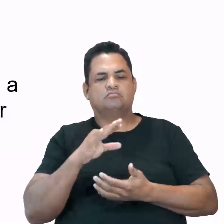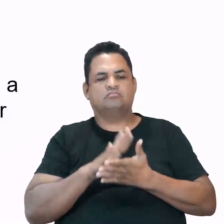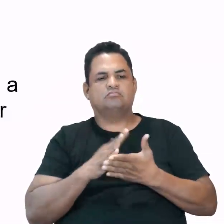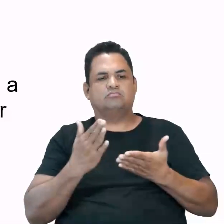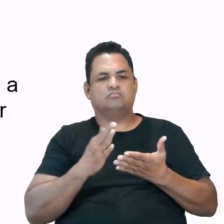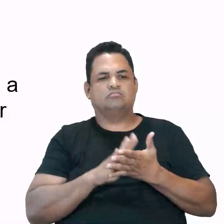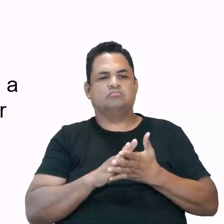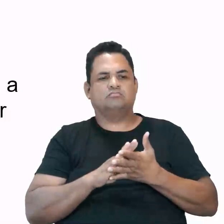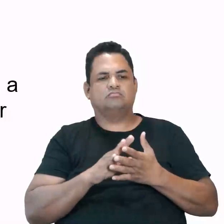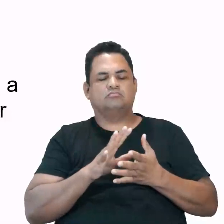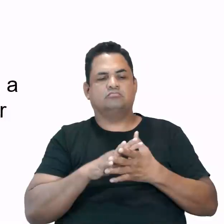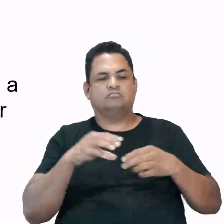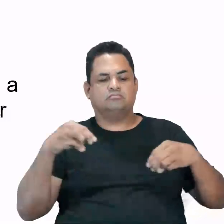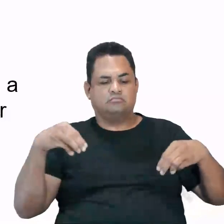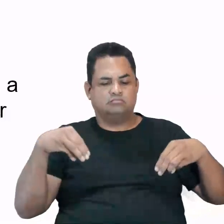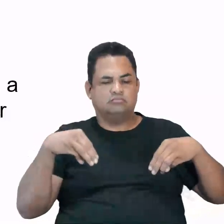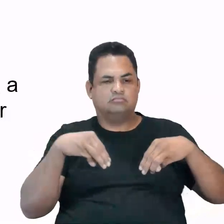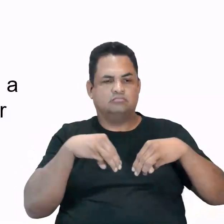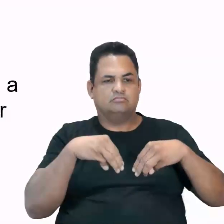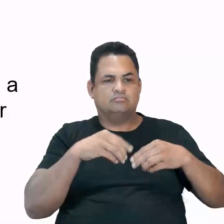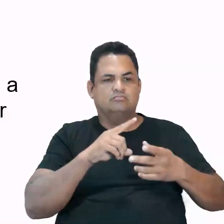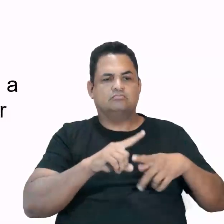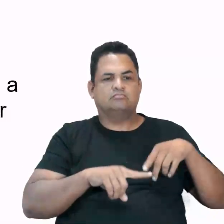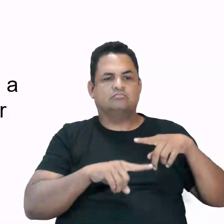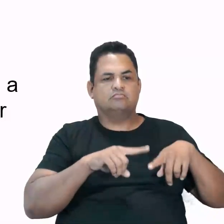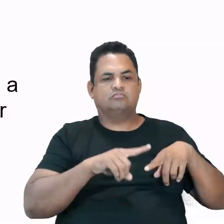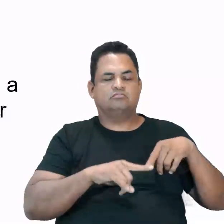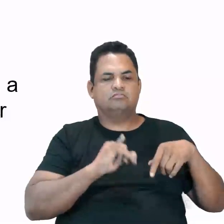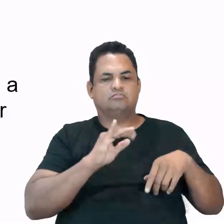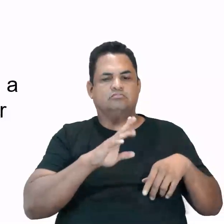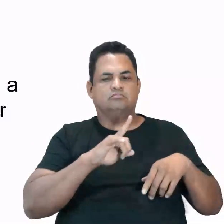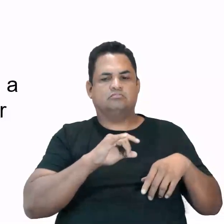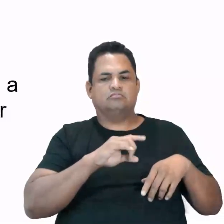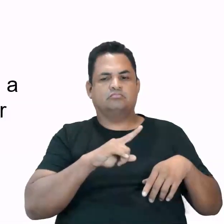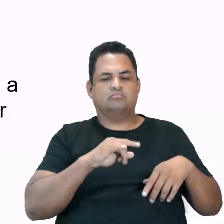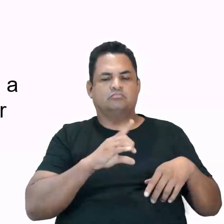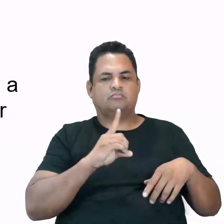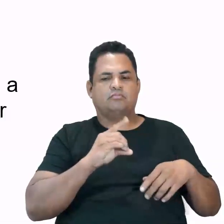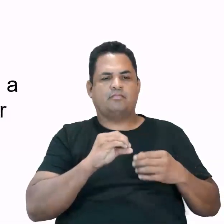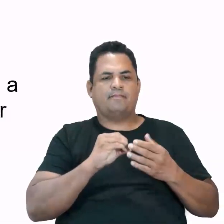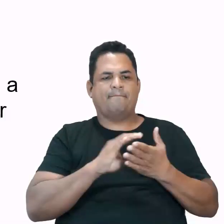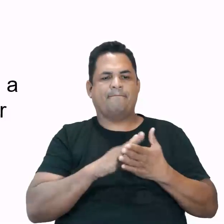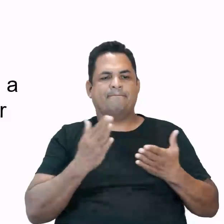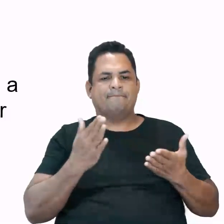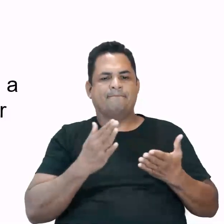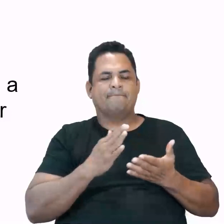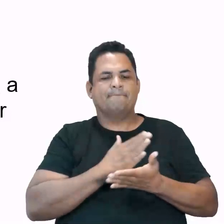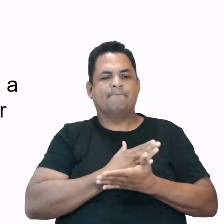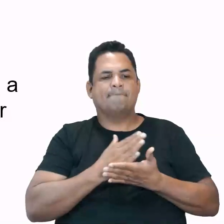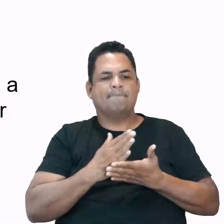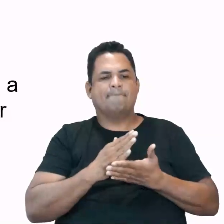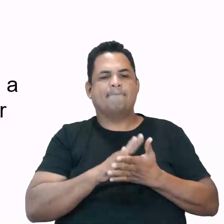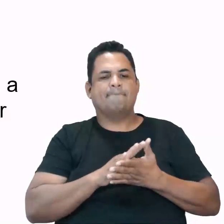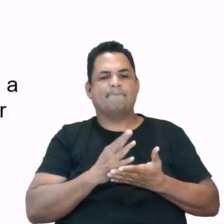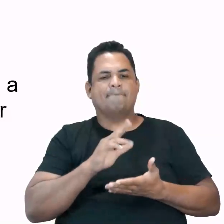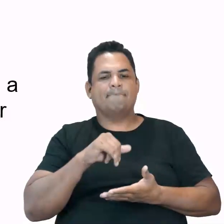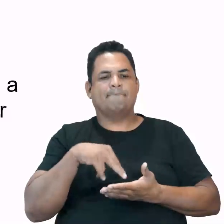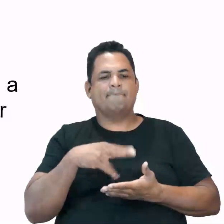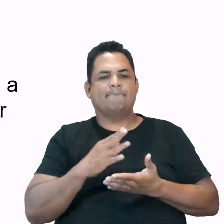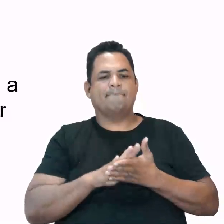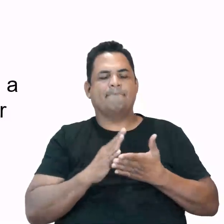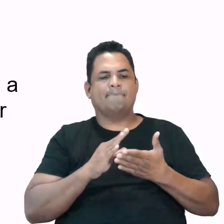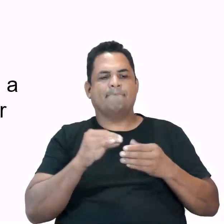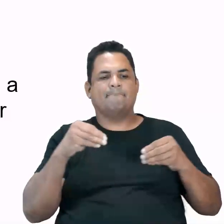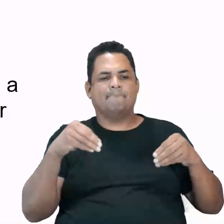é aproximado de um condutor, o outro chamado de induzido, inicialmente neutro.